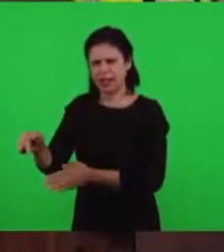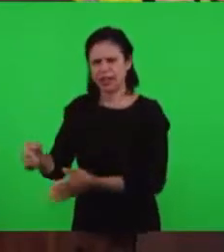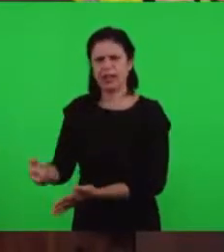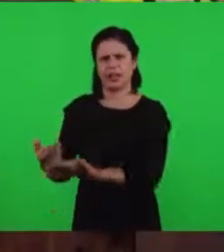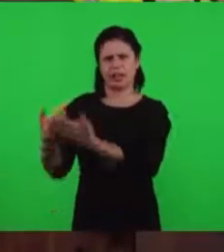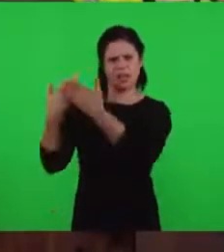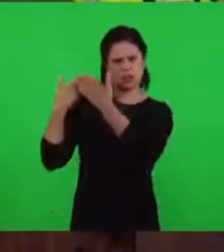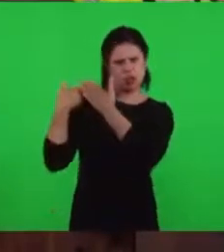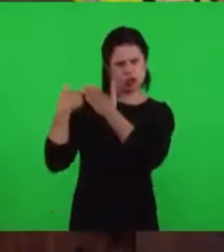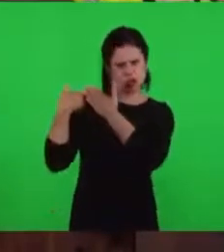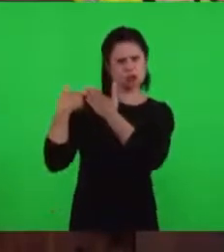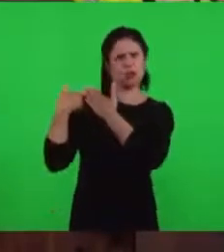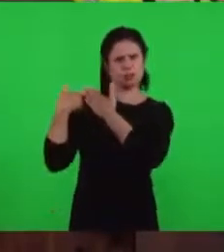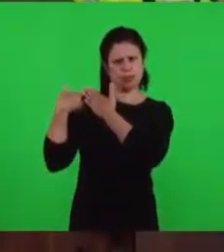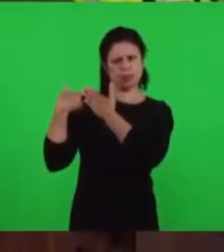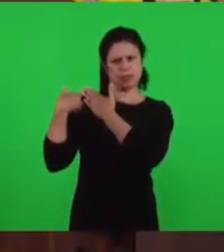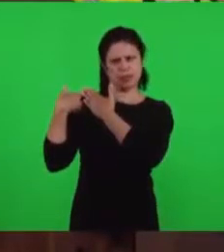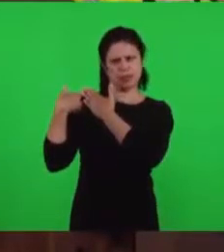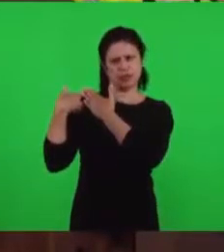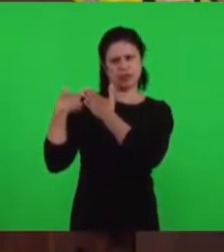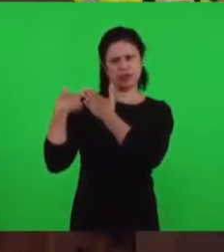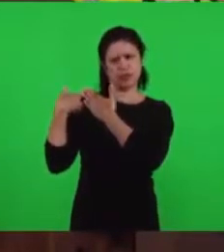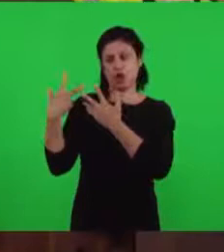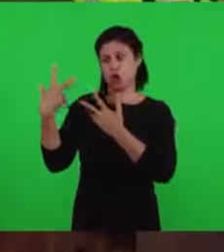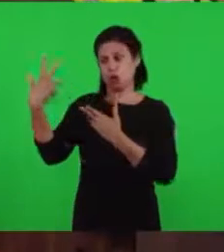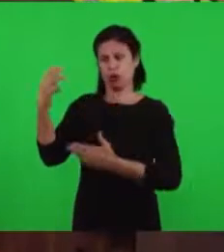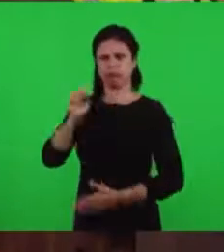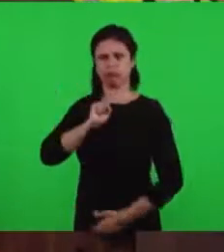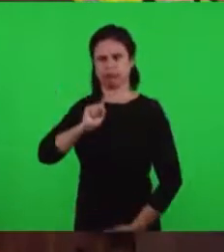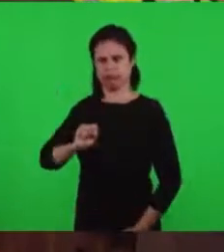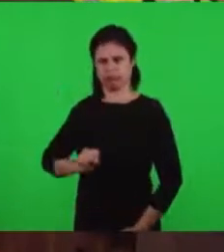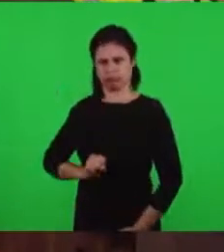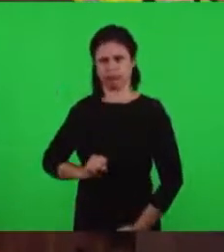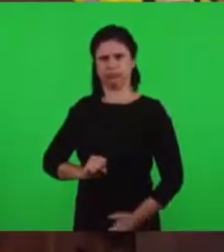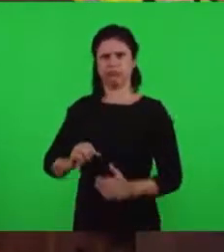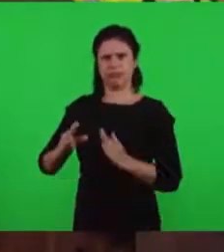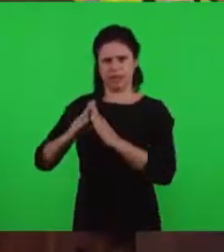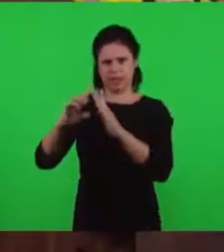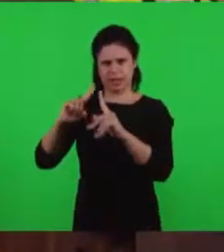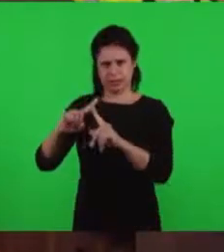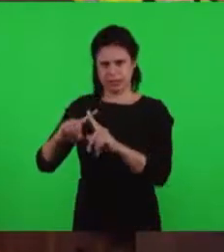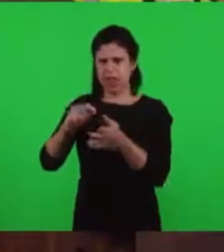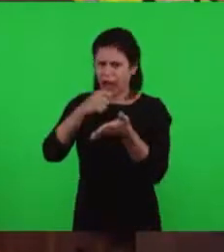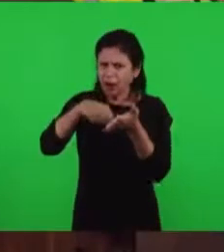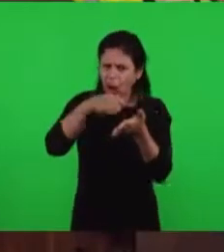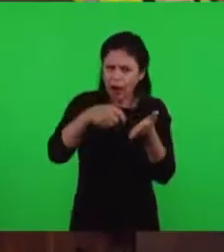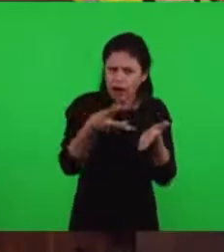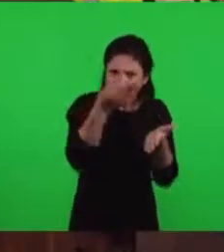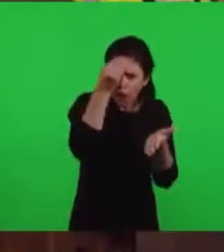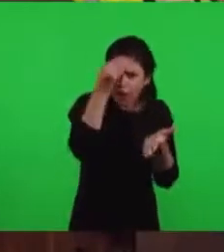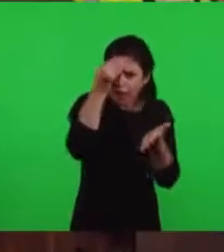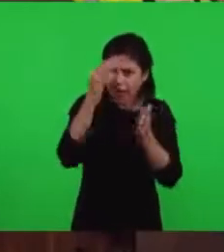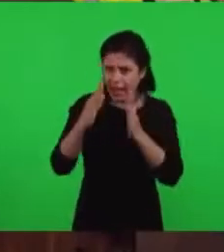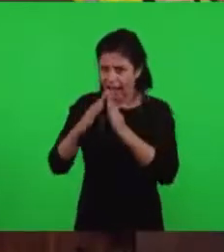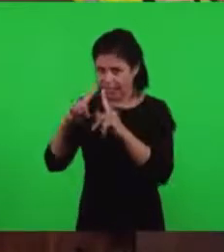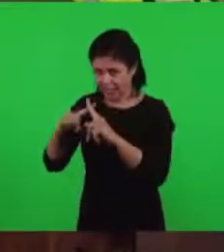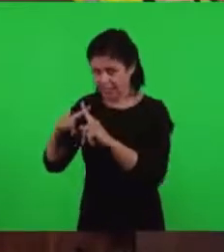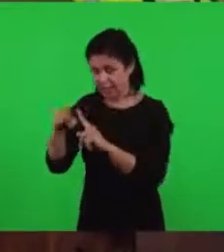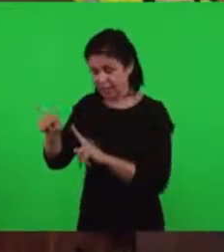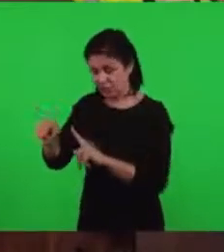de sacerdote a igreja é uma nação